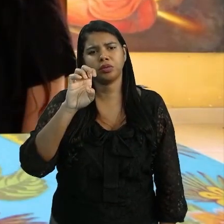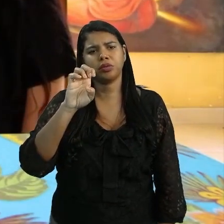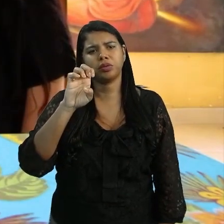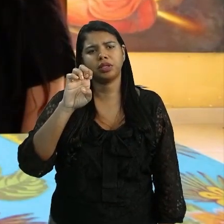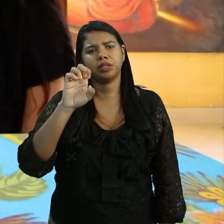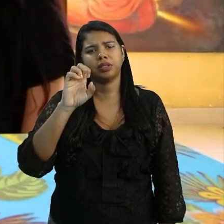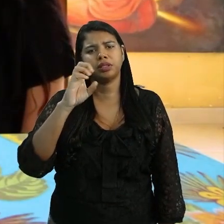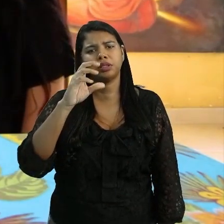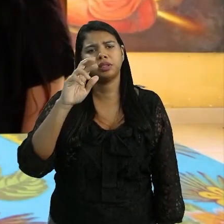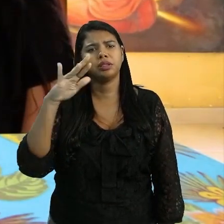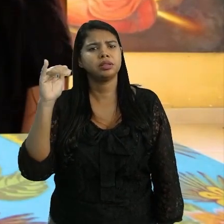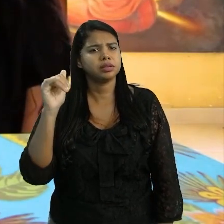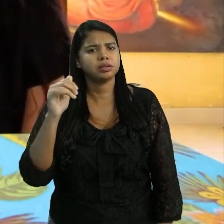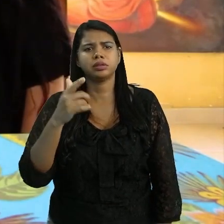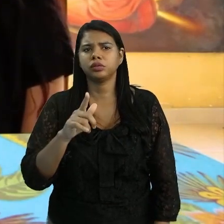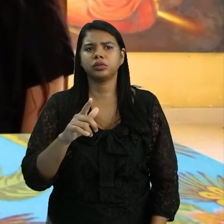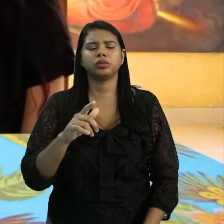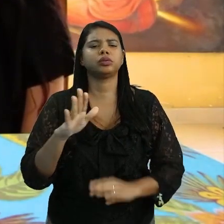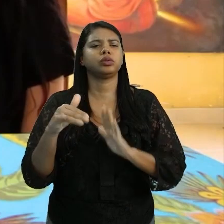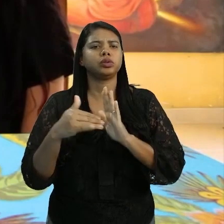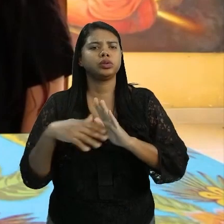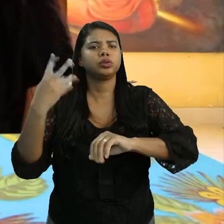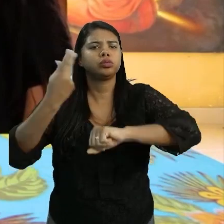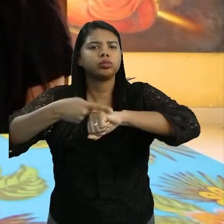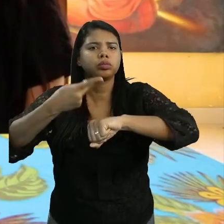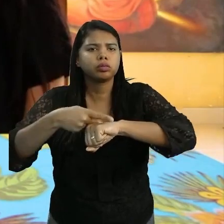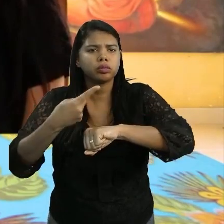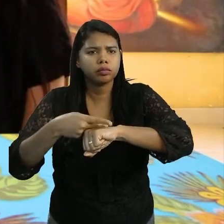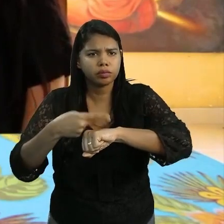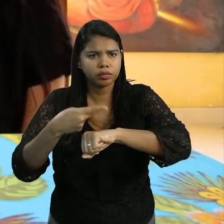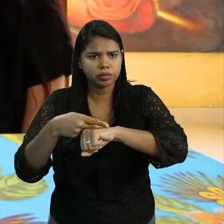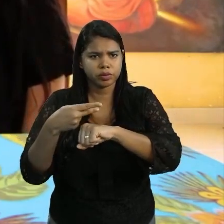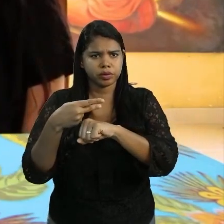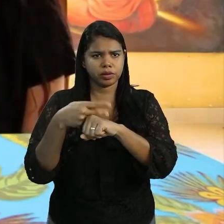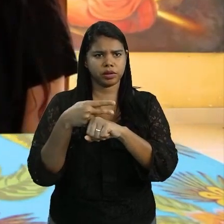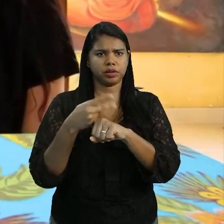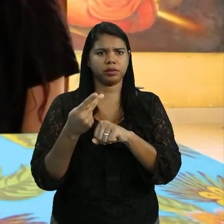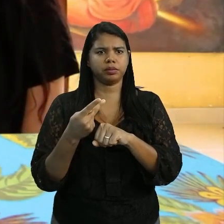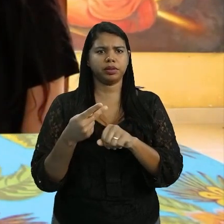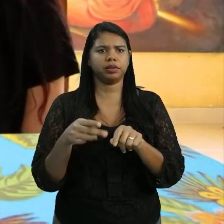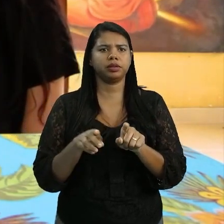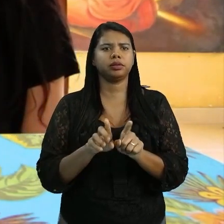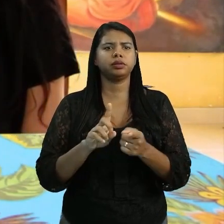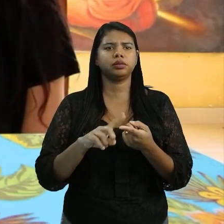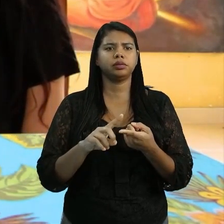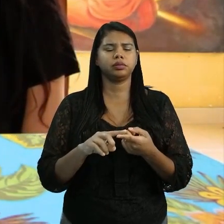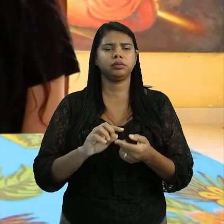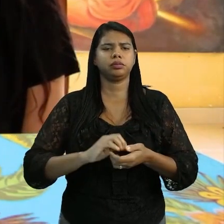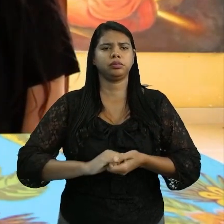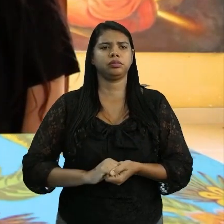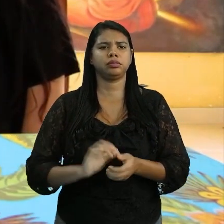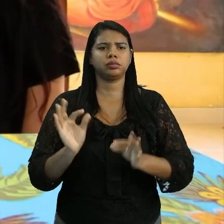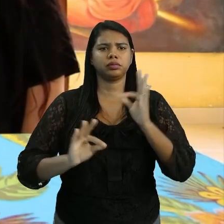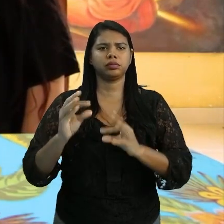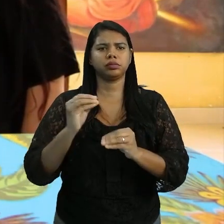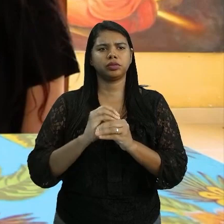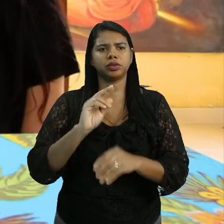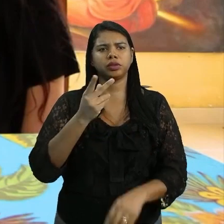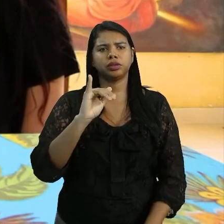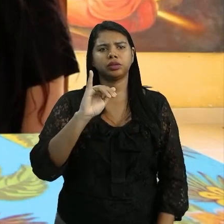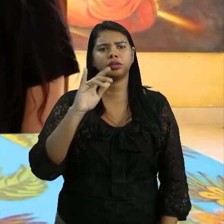vem fazendo para tornar mais sustentável, né? Essa caminhada de vocês? A gente não